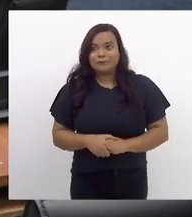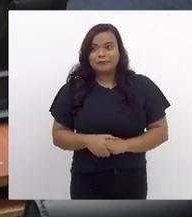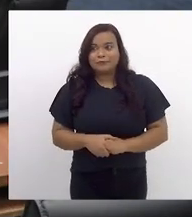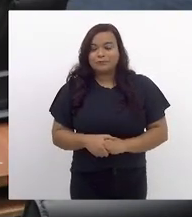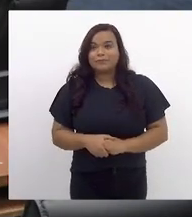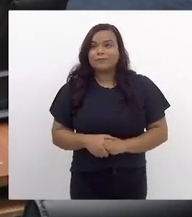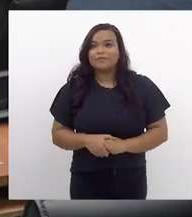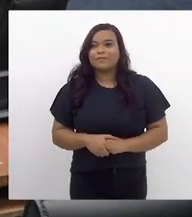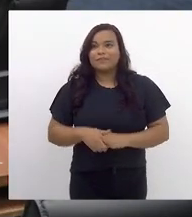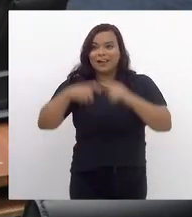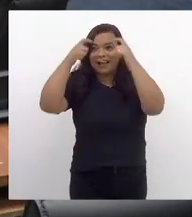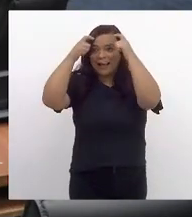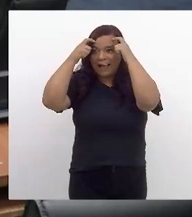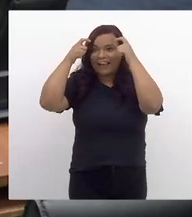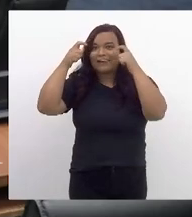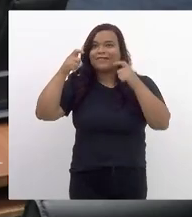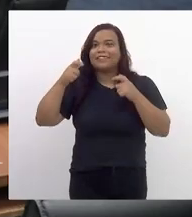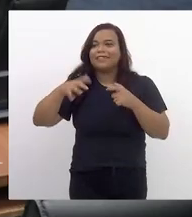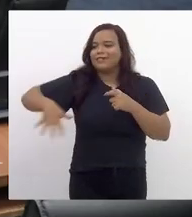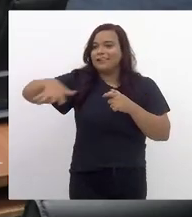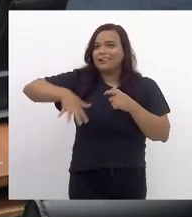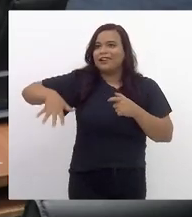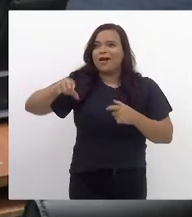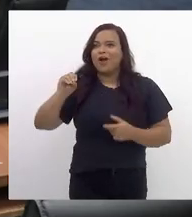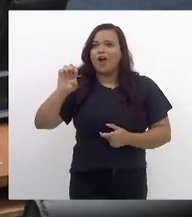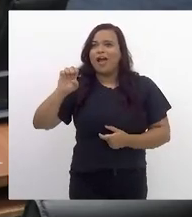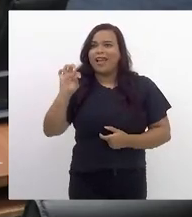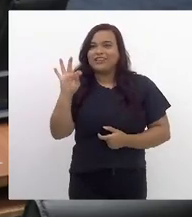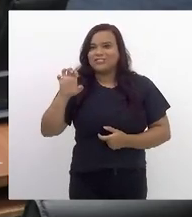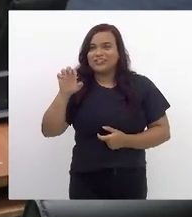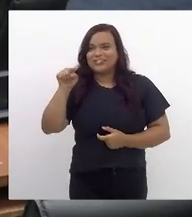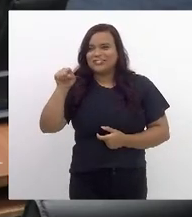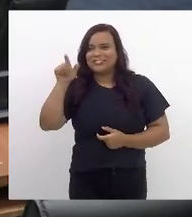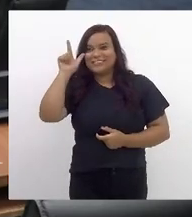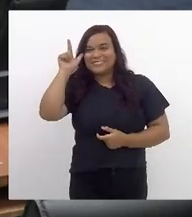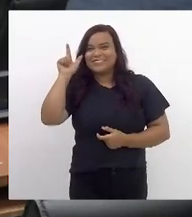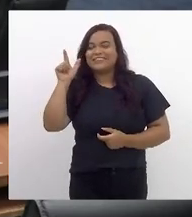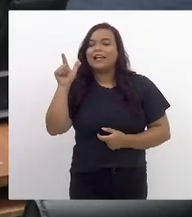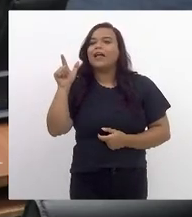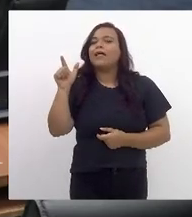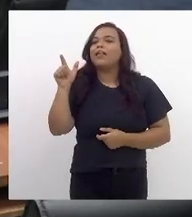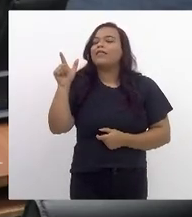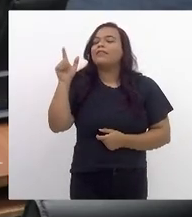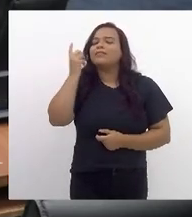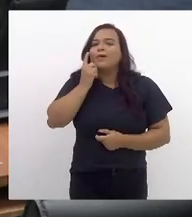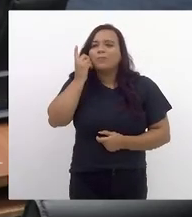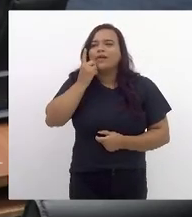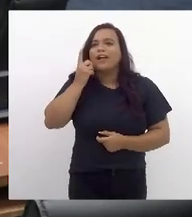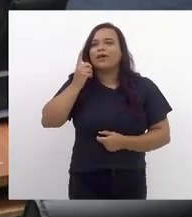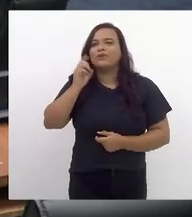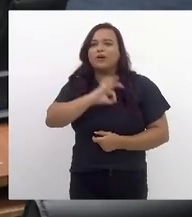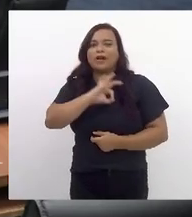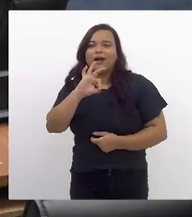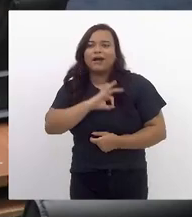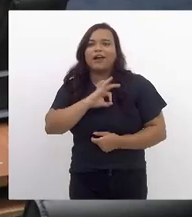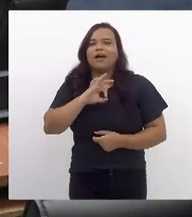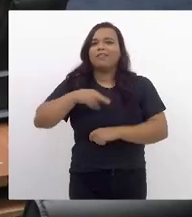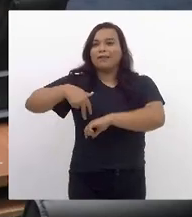Rainha da Zona Oeste, deputado, delegado, dançarino, ator, cantor,